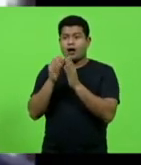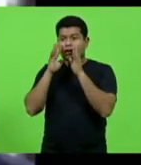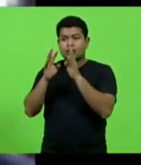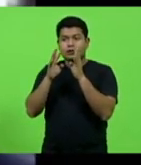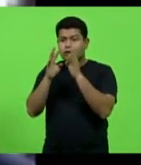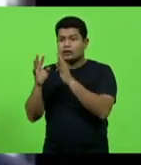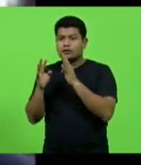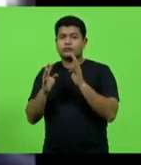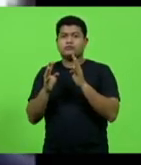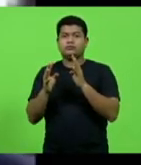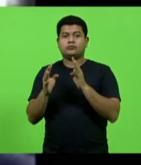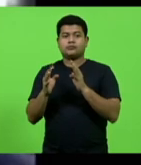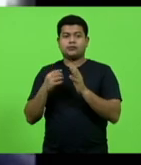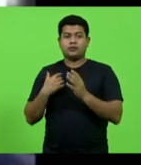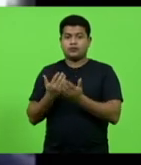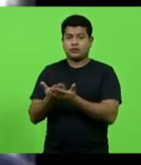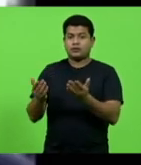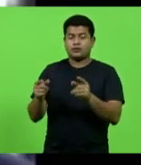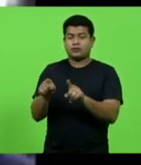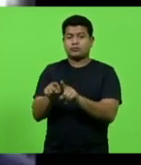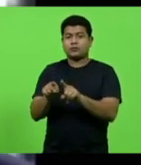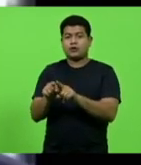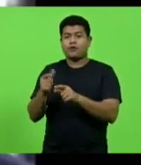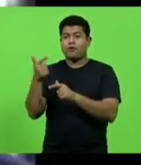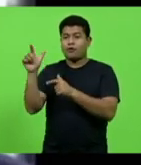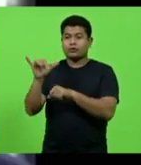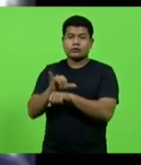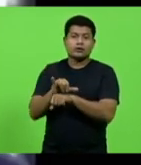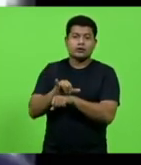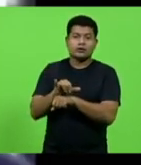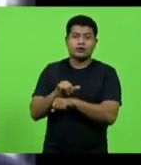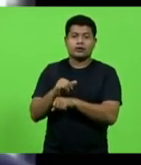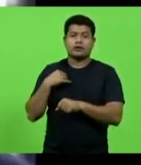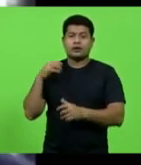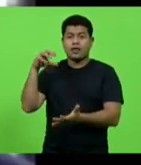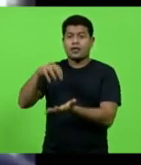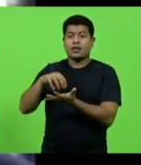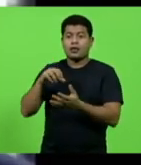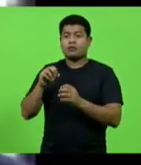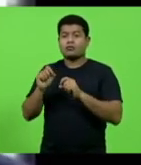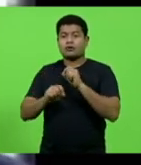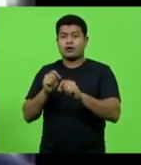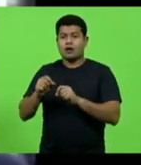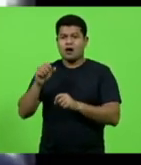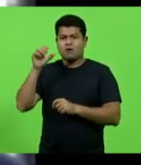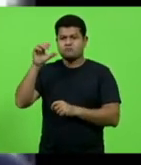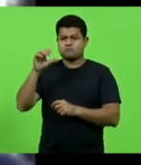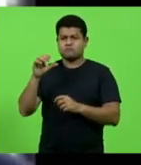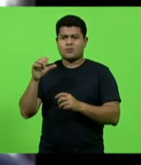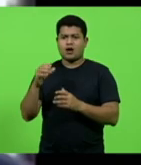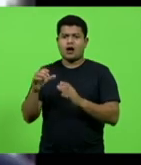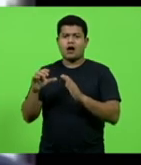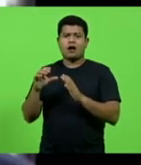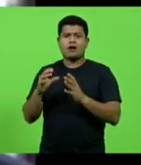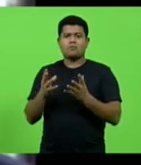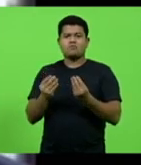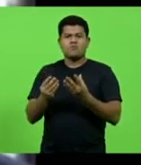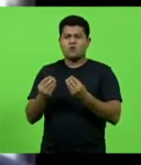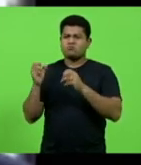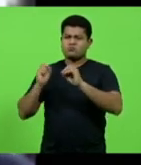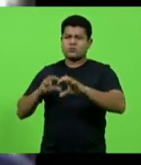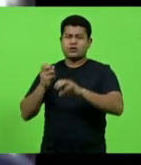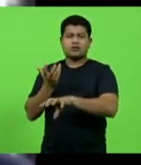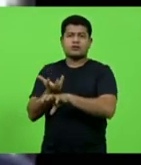até alguma outra versão mais centrada em conteúdos, em currículos. E de repente, eu